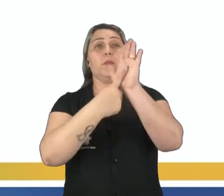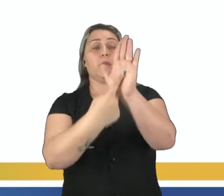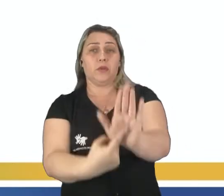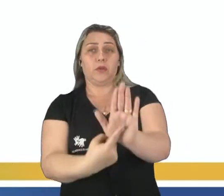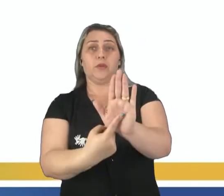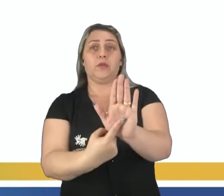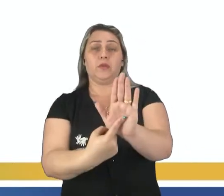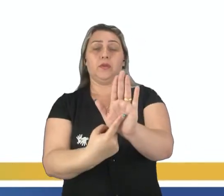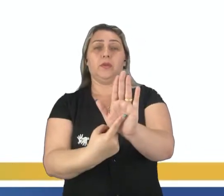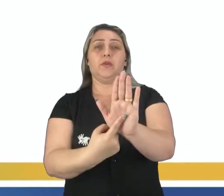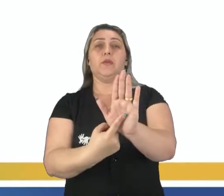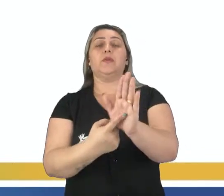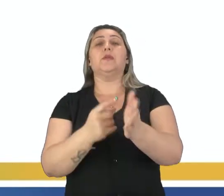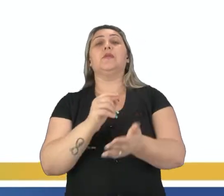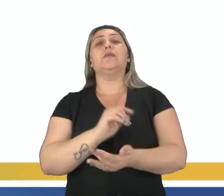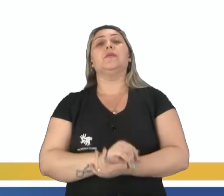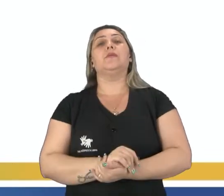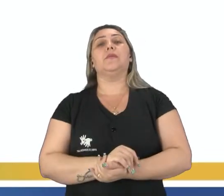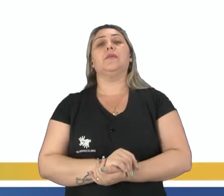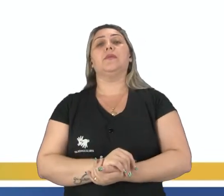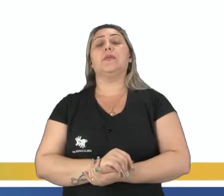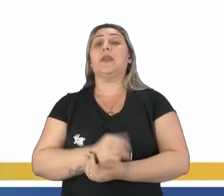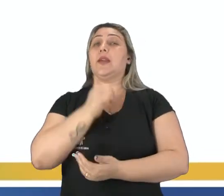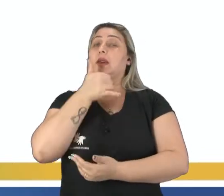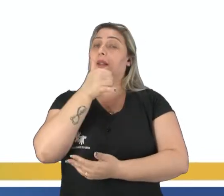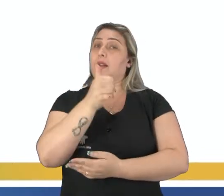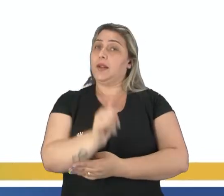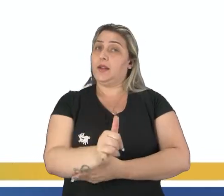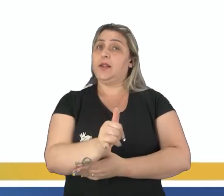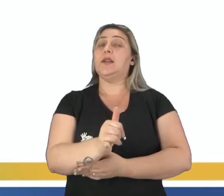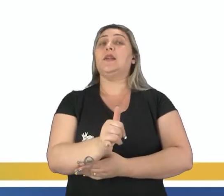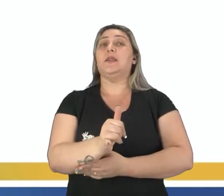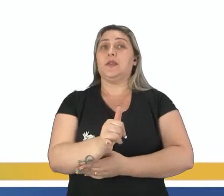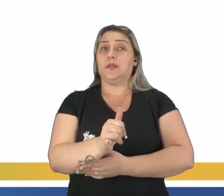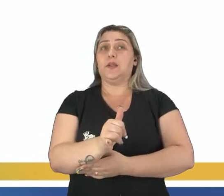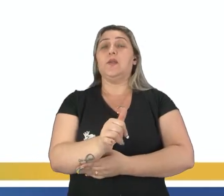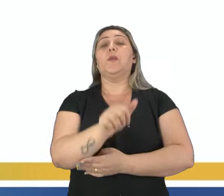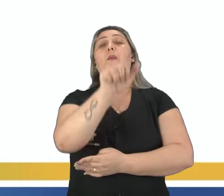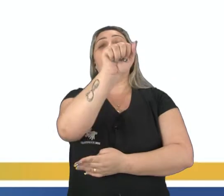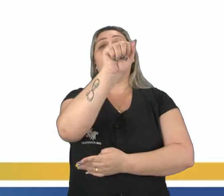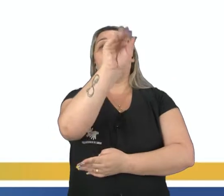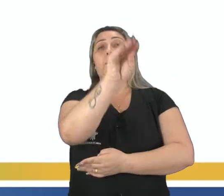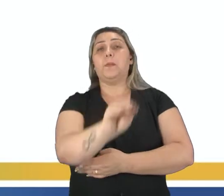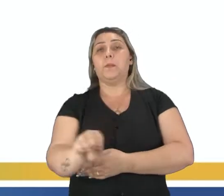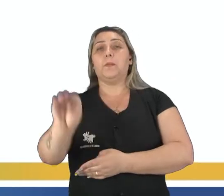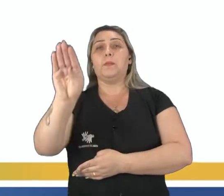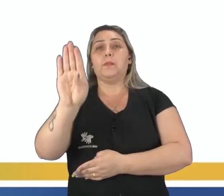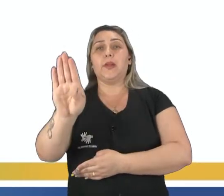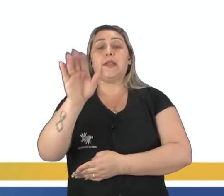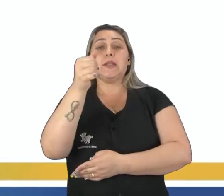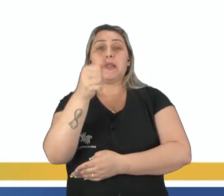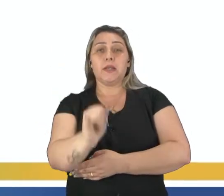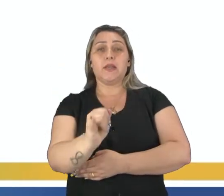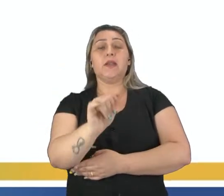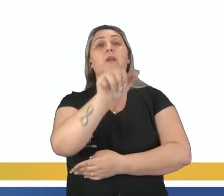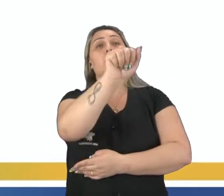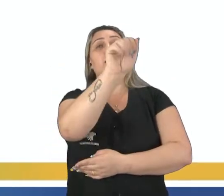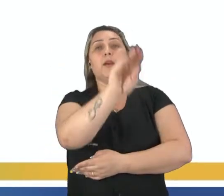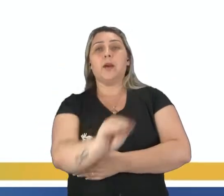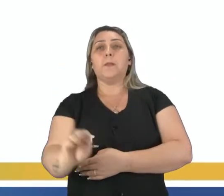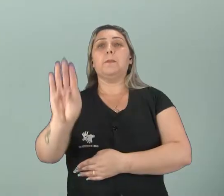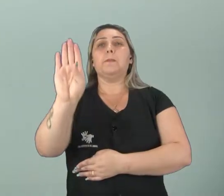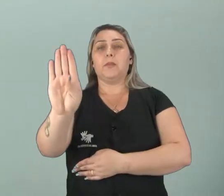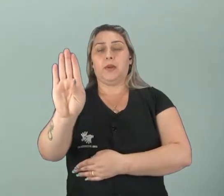em uma direção, ou seja, ele está mostrando que a energia está passando do corpo A para o corpo B. Se a energia vai do corpo A para o corpo